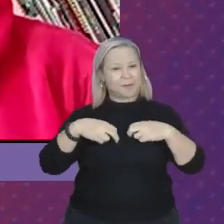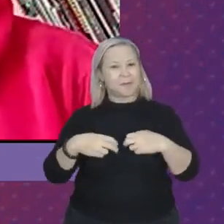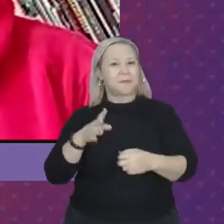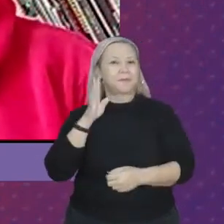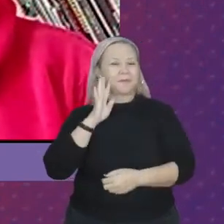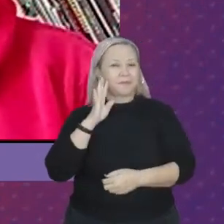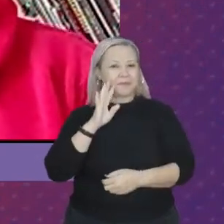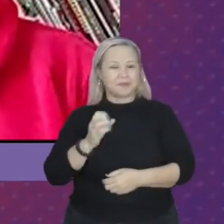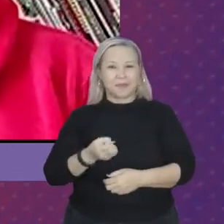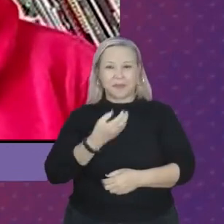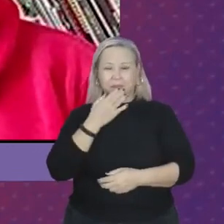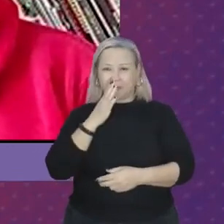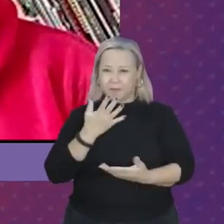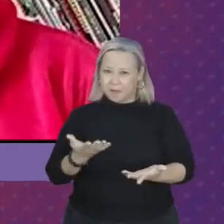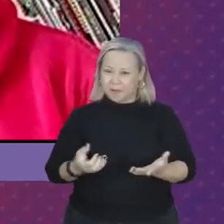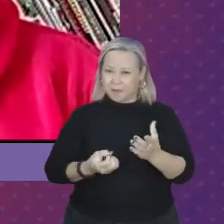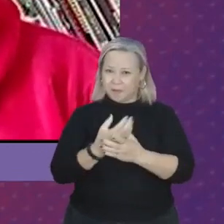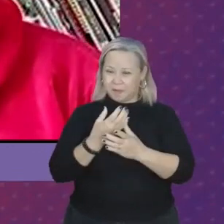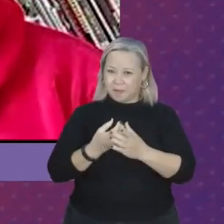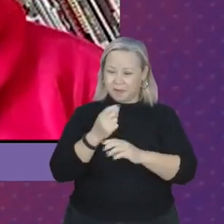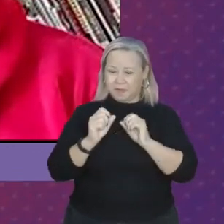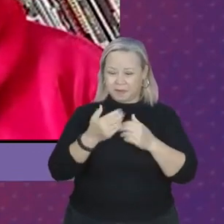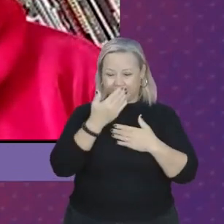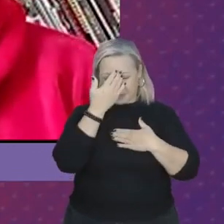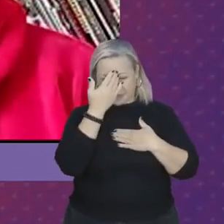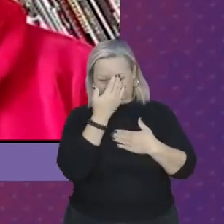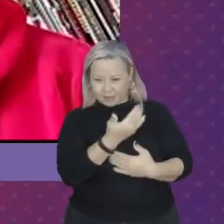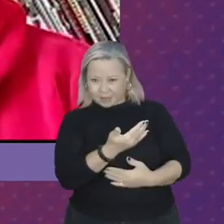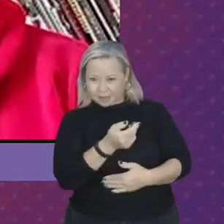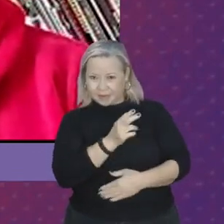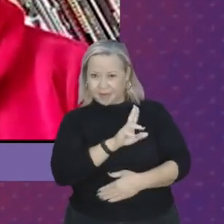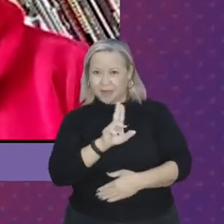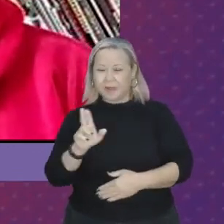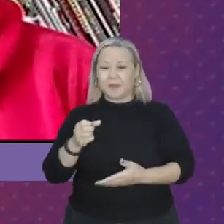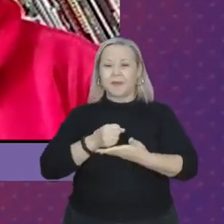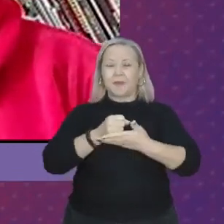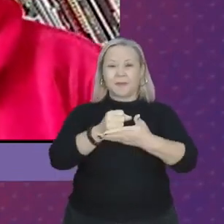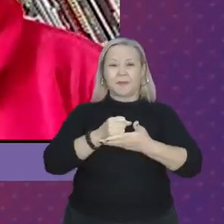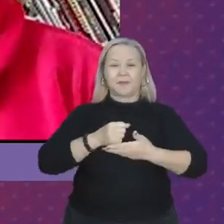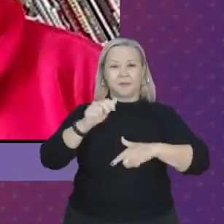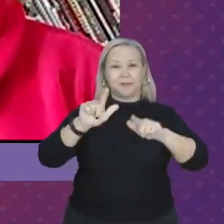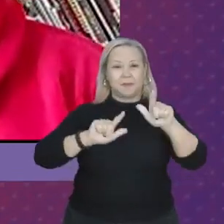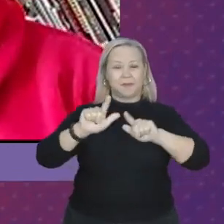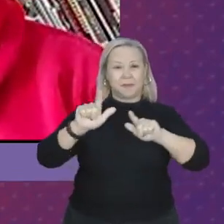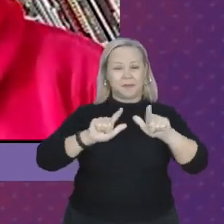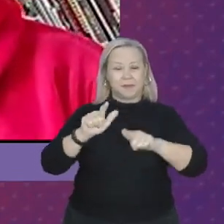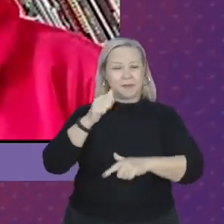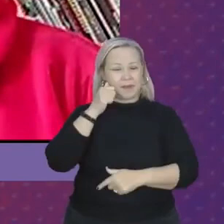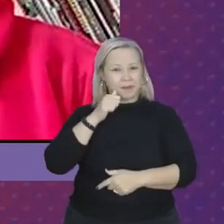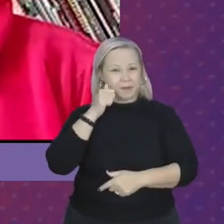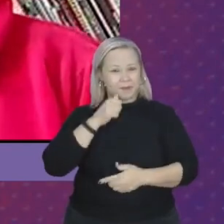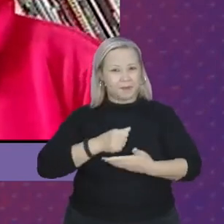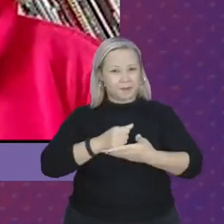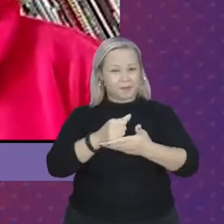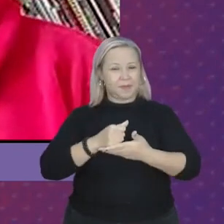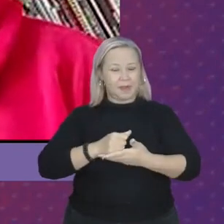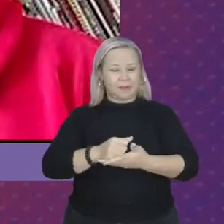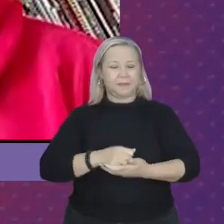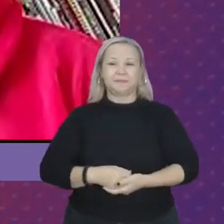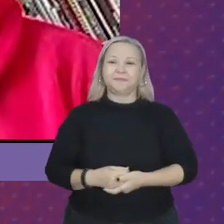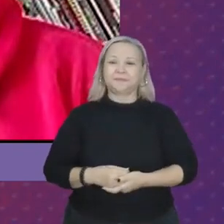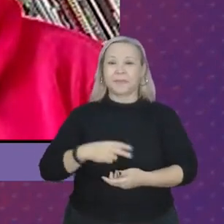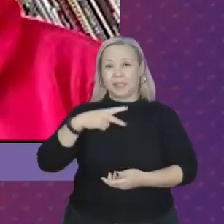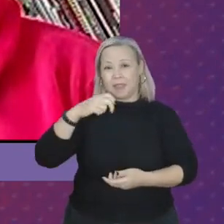produtiva. Agradeço em nome da TV Elas por Elas, a Carla Coser, a